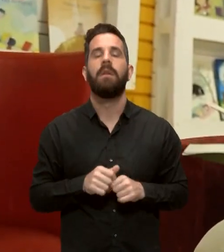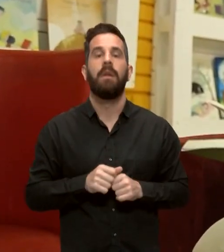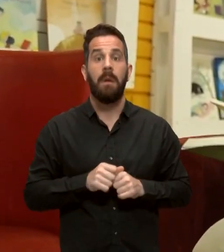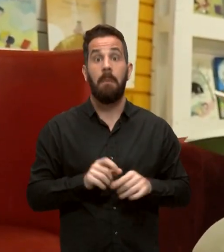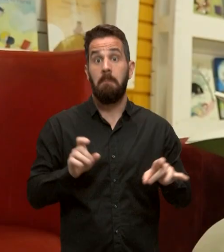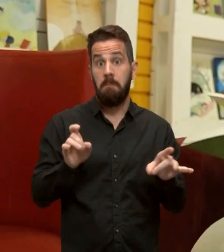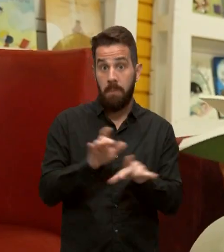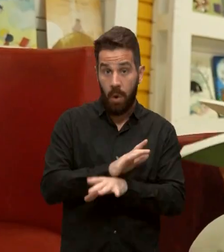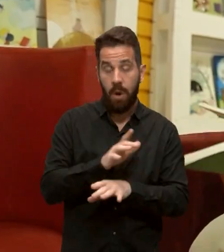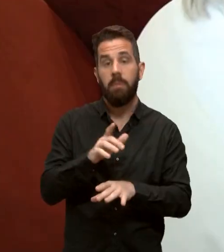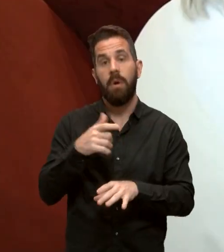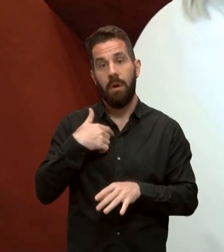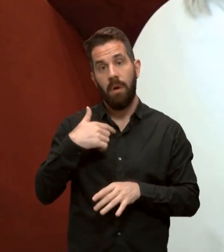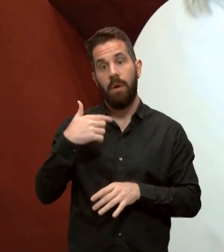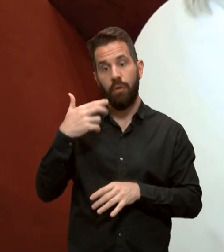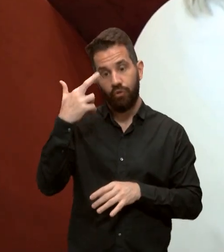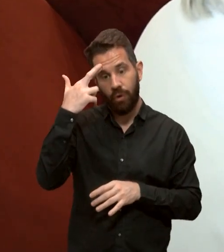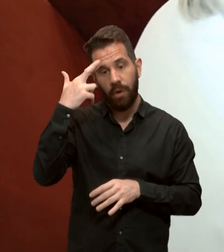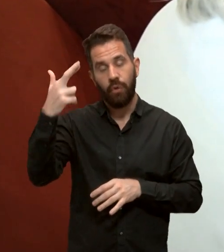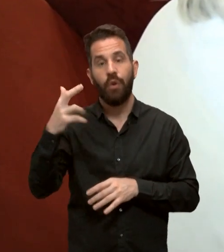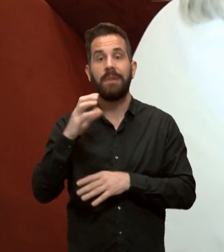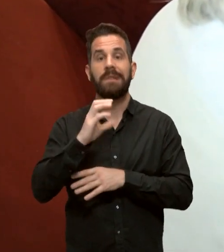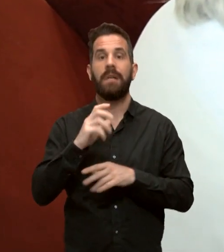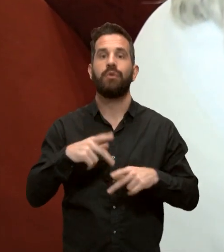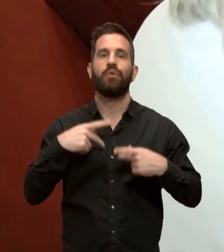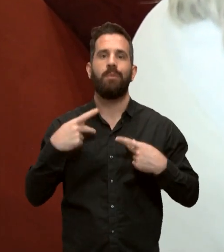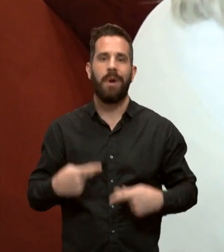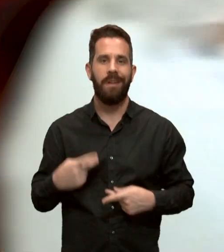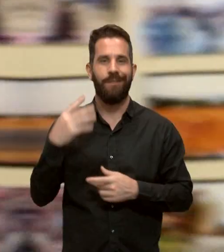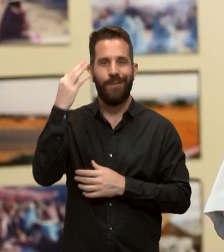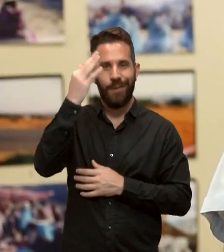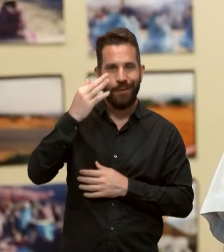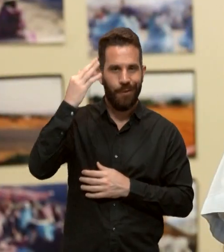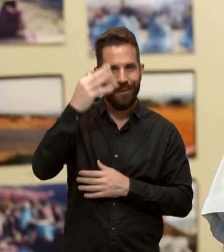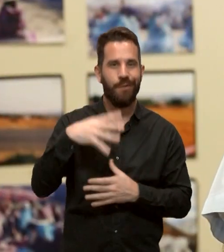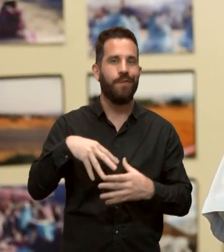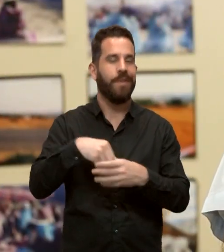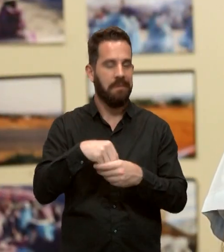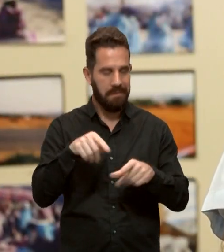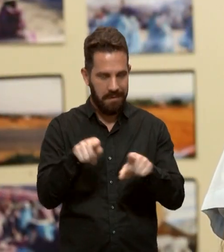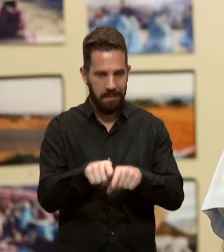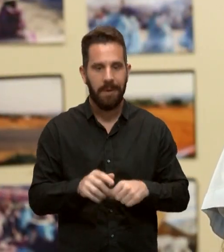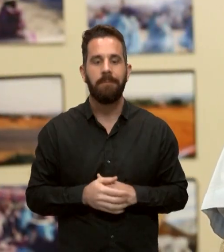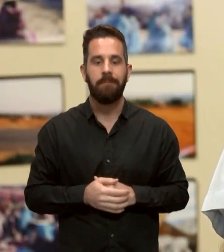Ciências Humanas e Filosofia. A universidade significa